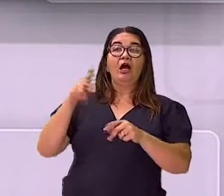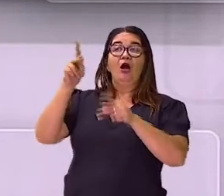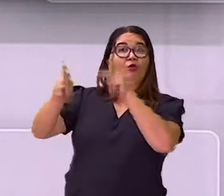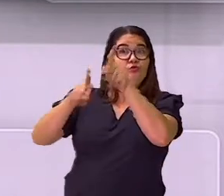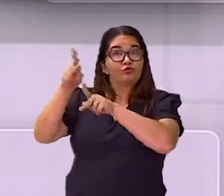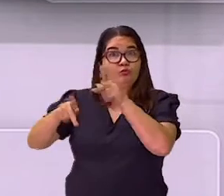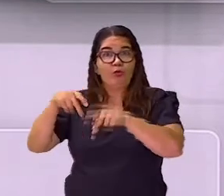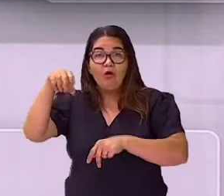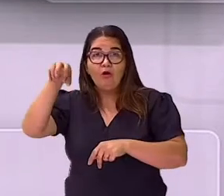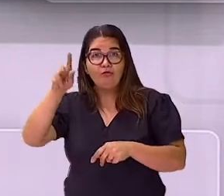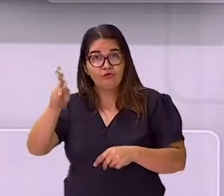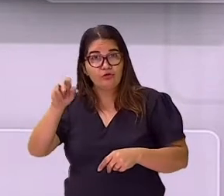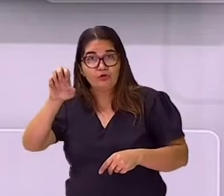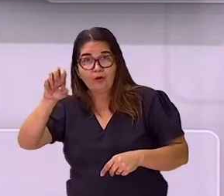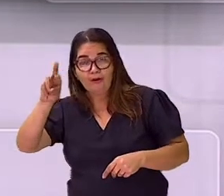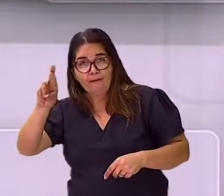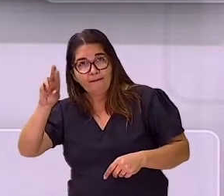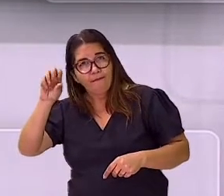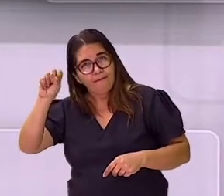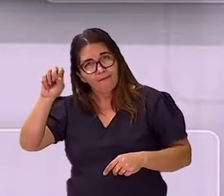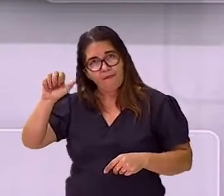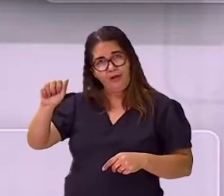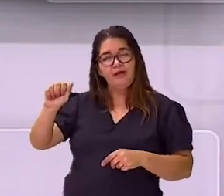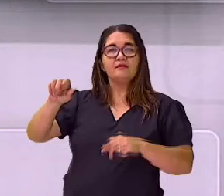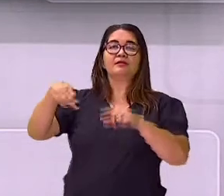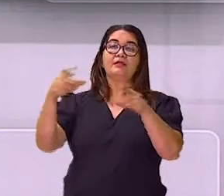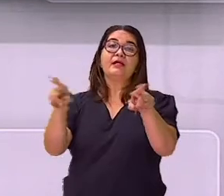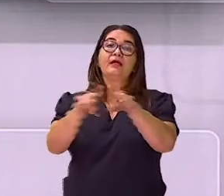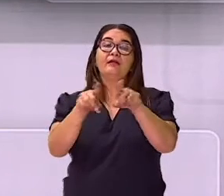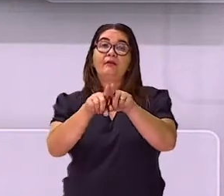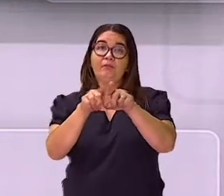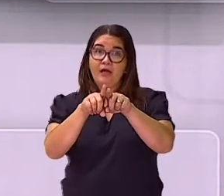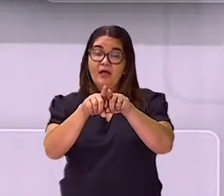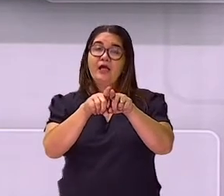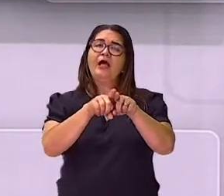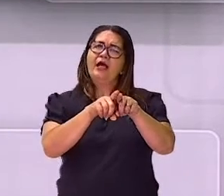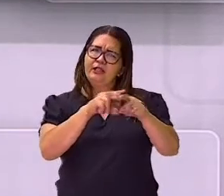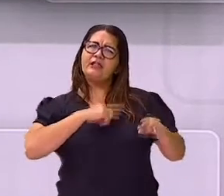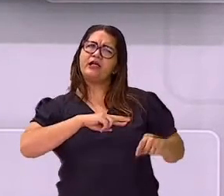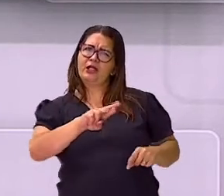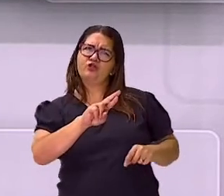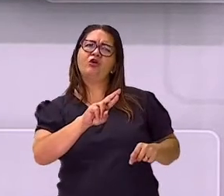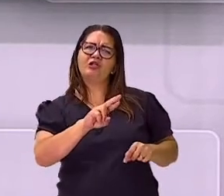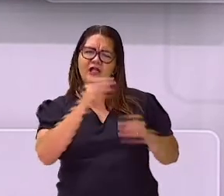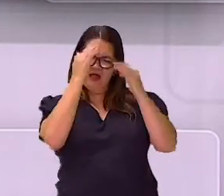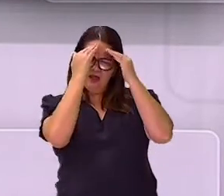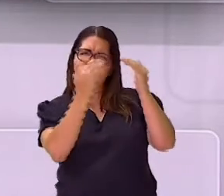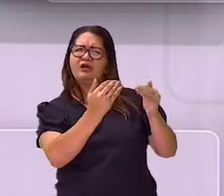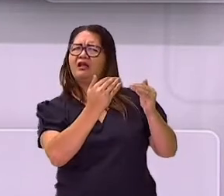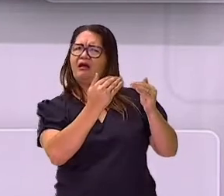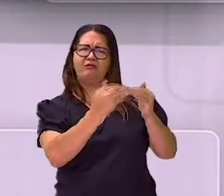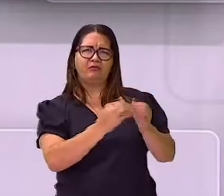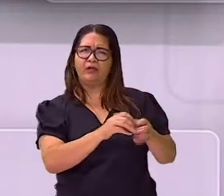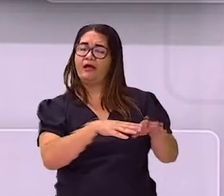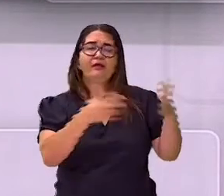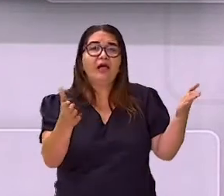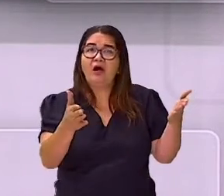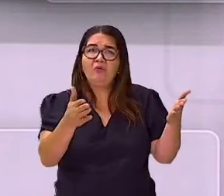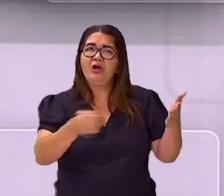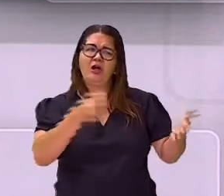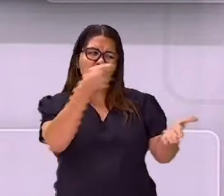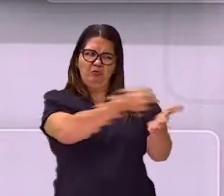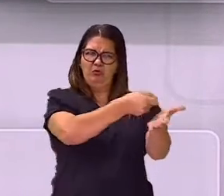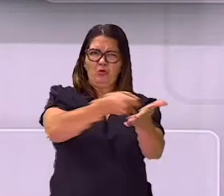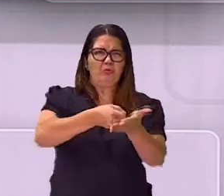povos conquistados, sem imposição de crenças ou de hábitos, ou seja, ele não impunha